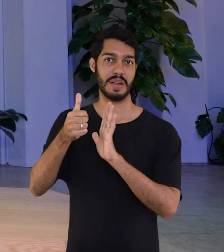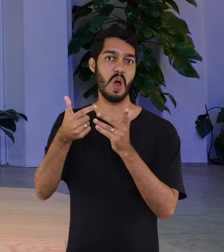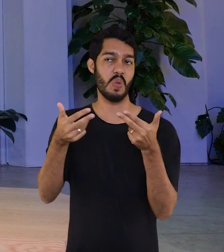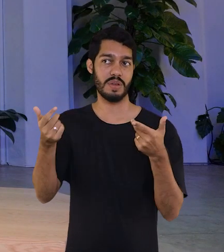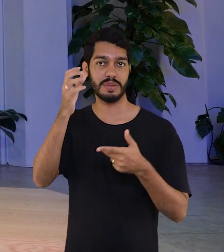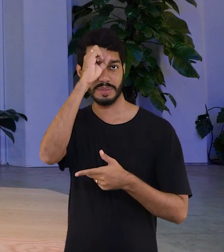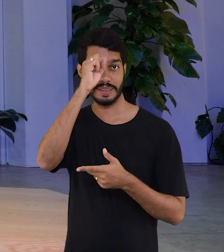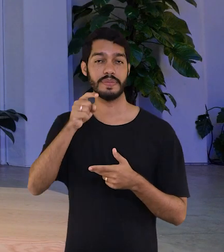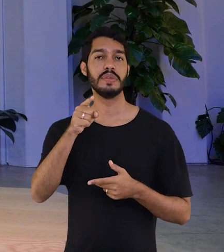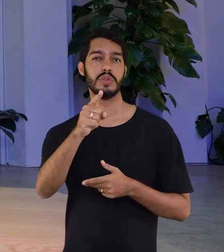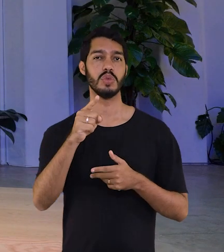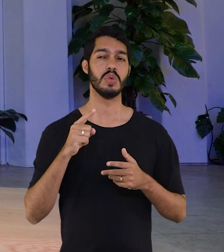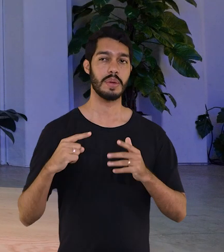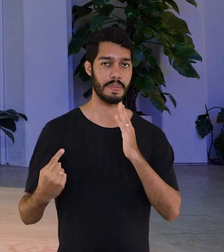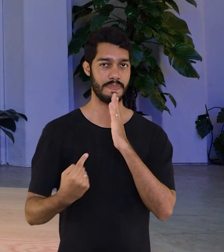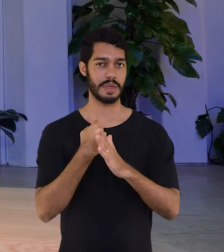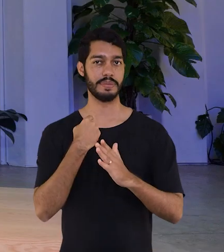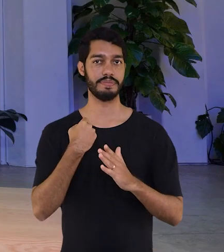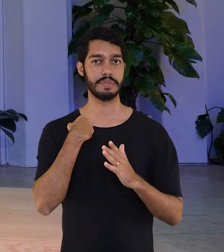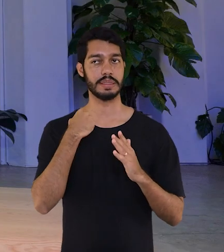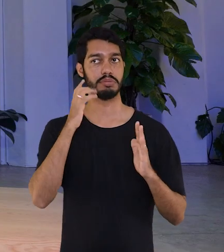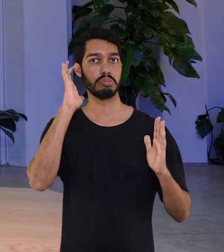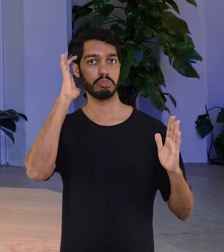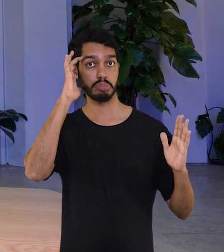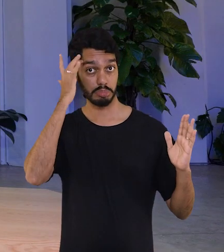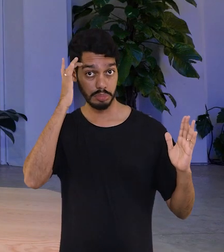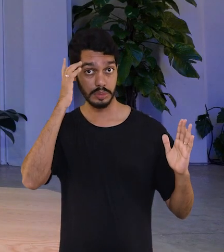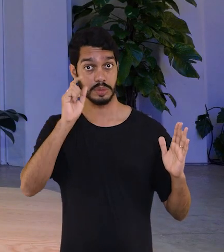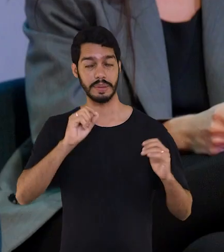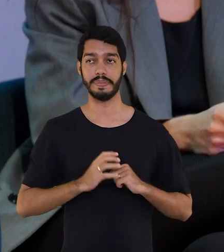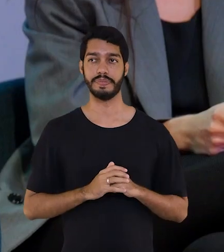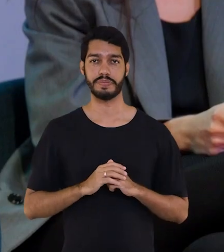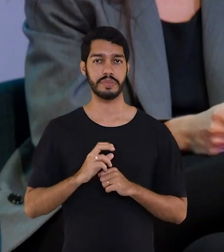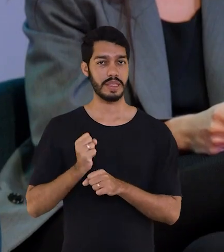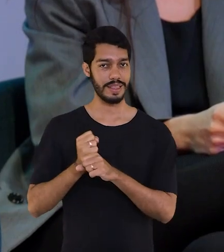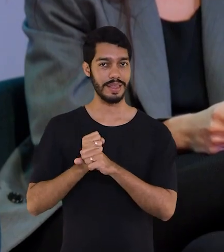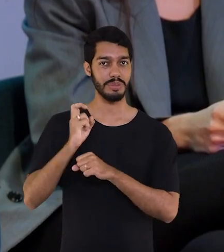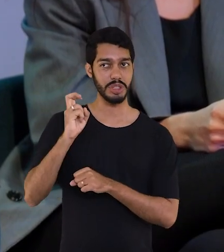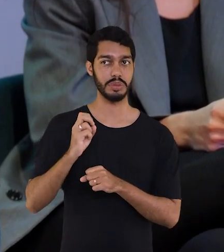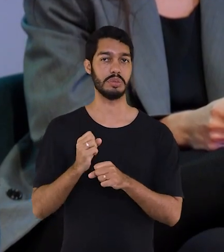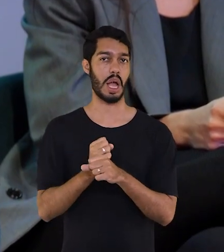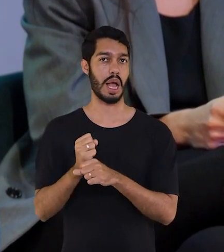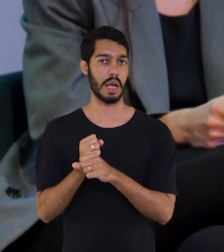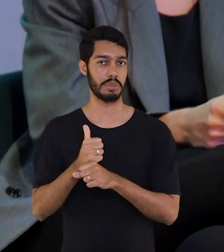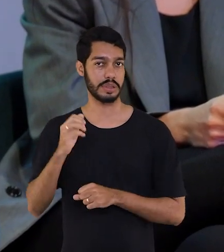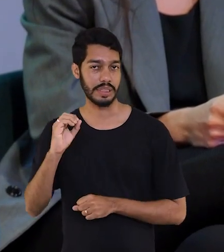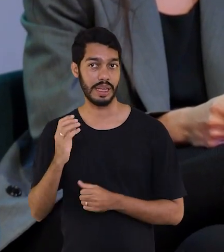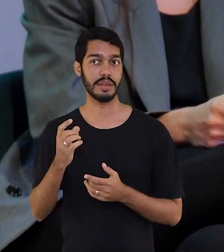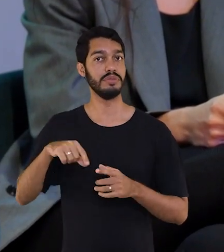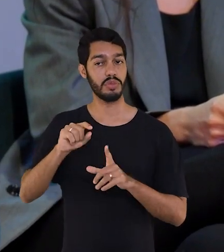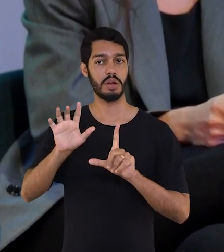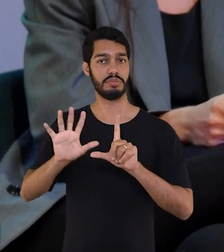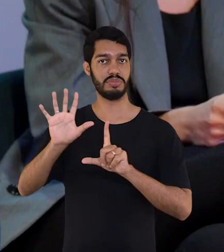AI. Eu tenho uma percepção que tem a ver com a sua pergunta, que a gente de 5 anos, 10 anos, a gente passa por uma